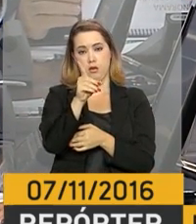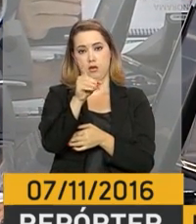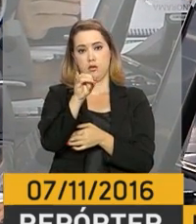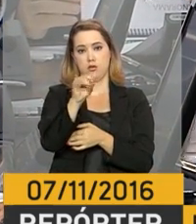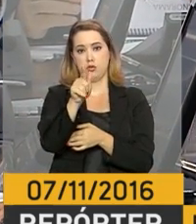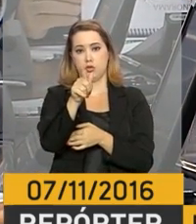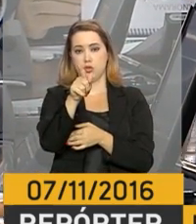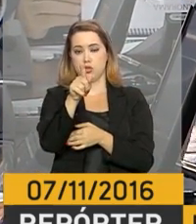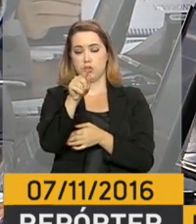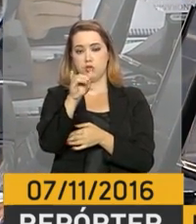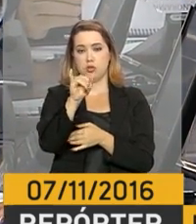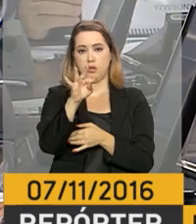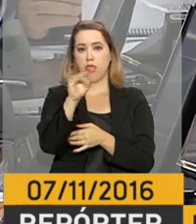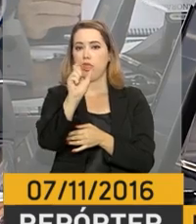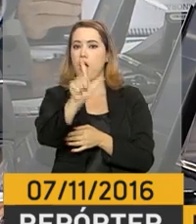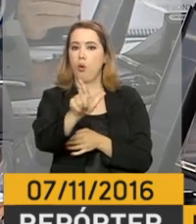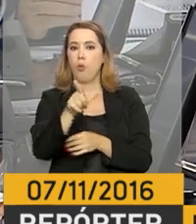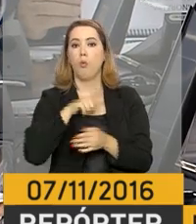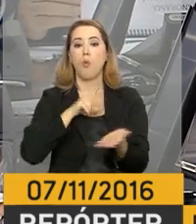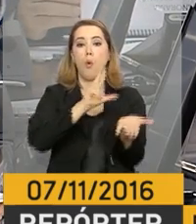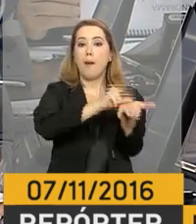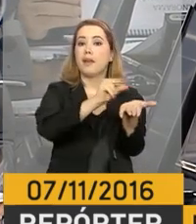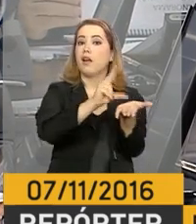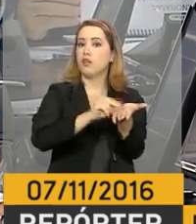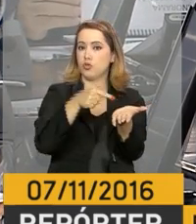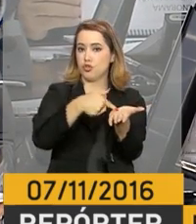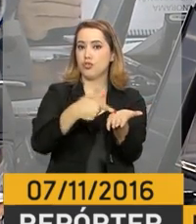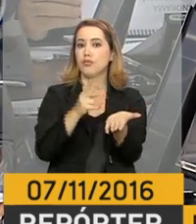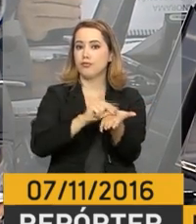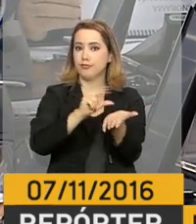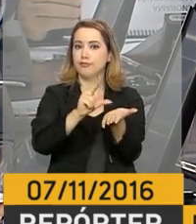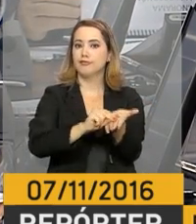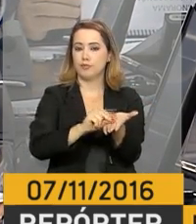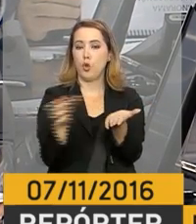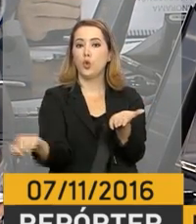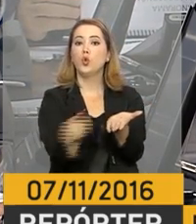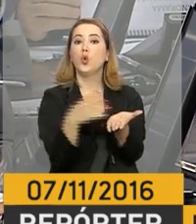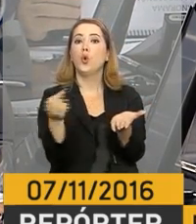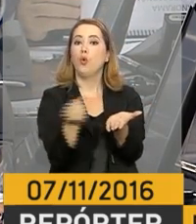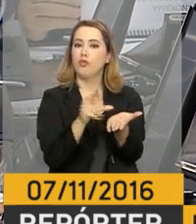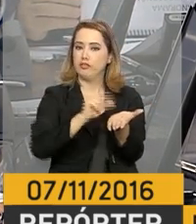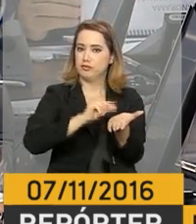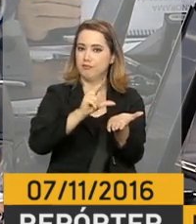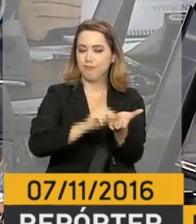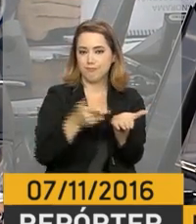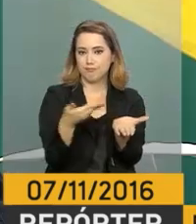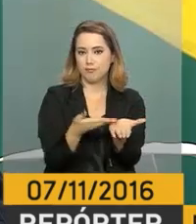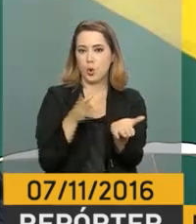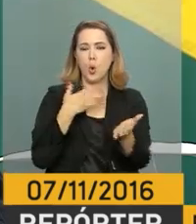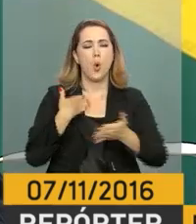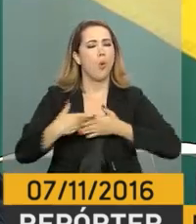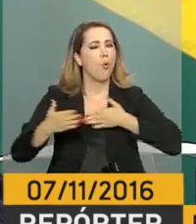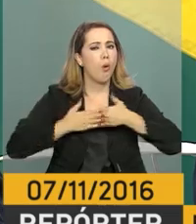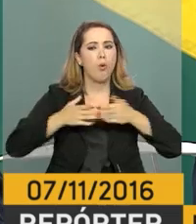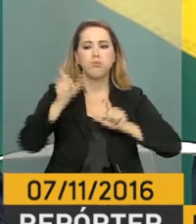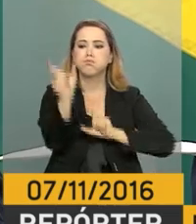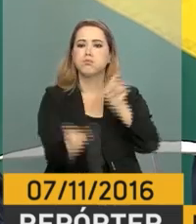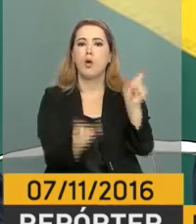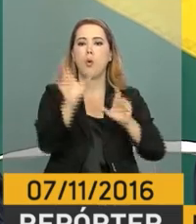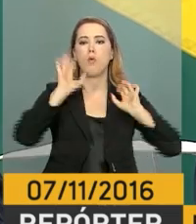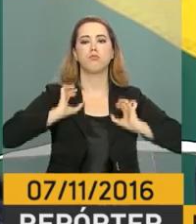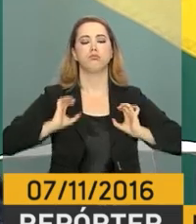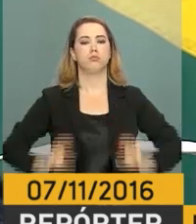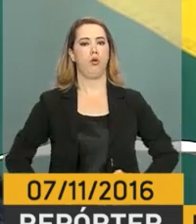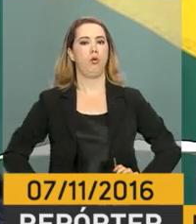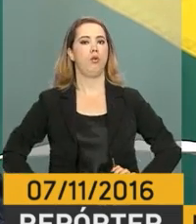Aplicativo Desenvolve Brasil, que é até um programa pioneiro na governança digital, em que qualquer cidadão,